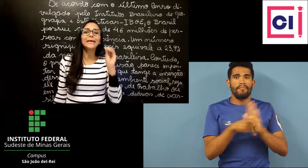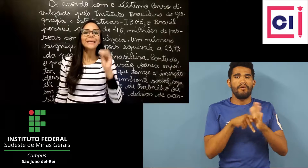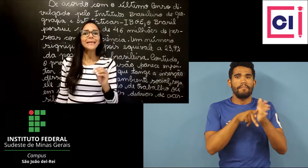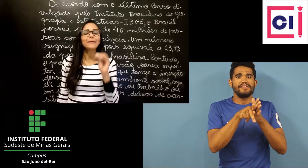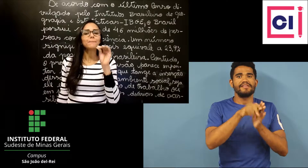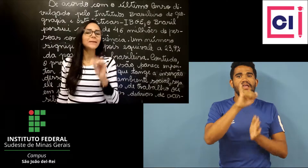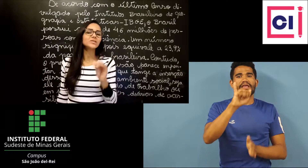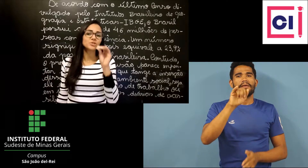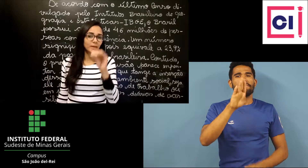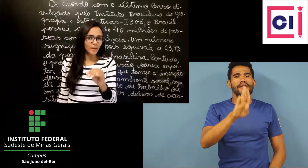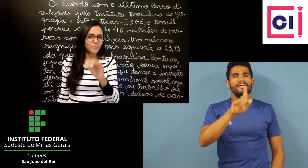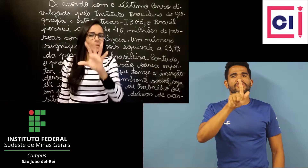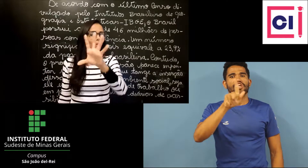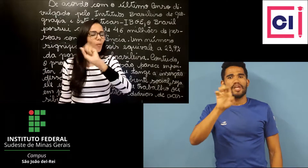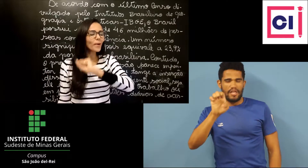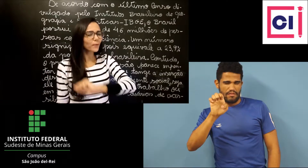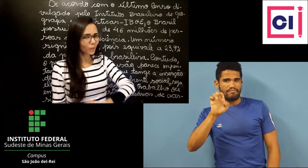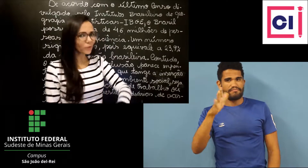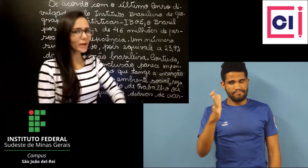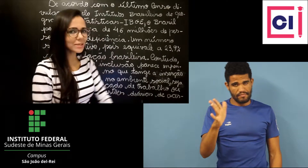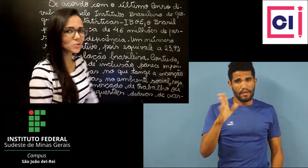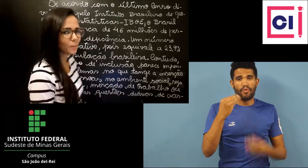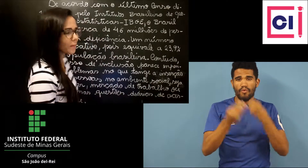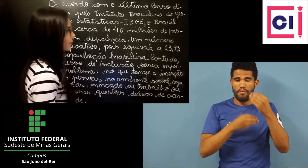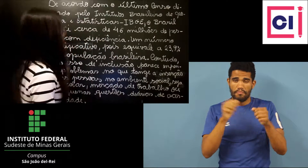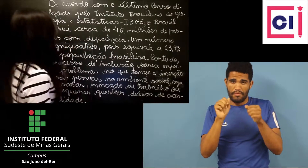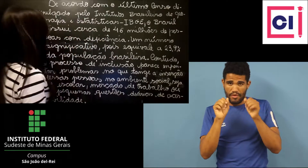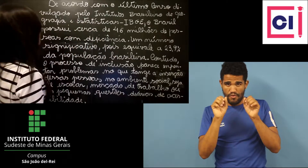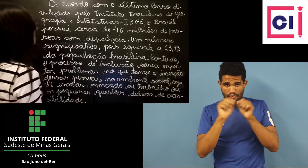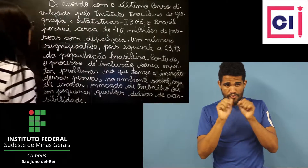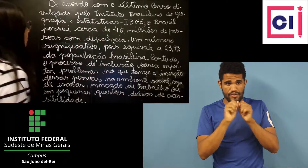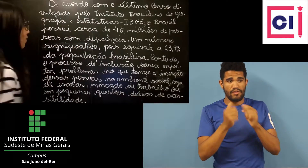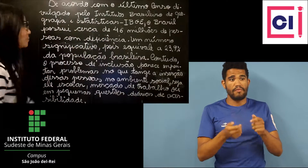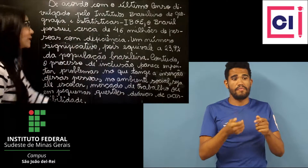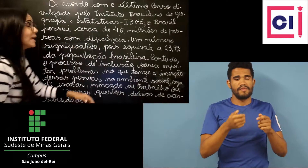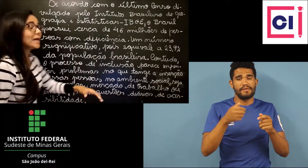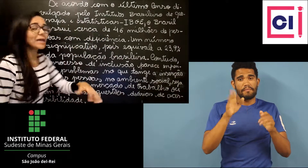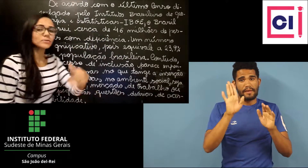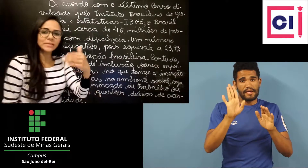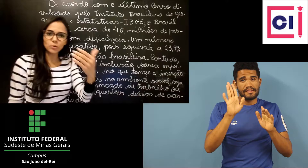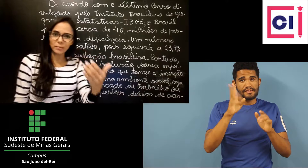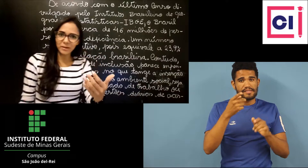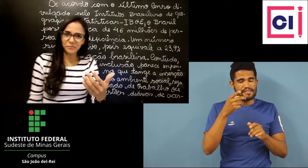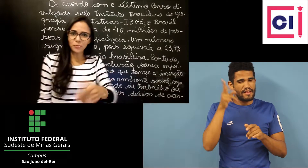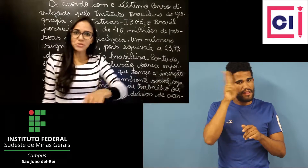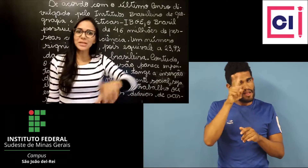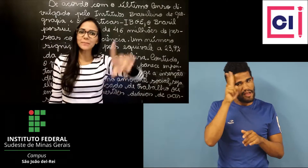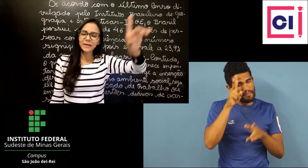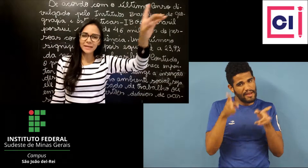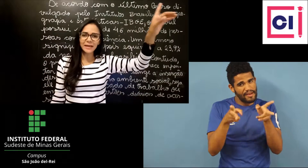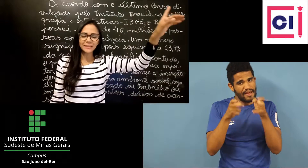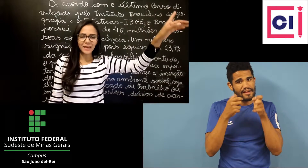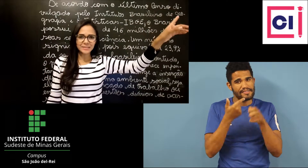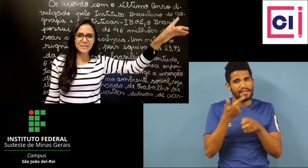é do IBGE. Como é que eu coloquei isso no papel? Vejam só, ó. Eu cito a minha fonte, lembra que na análise da